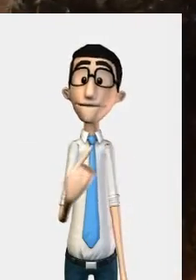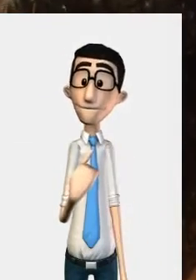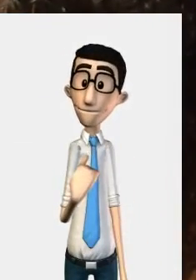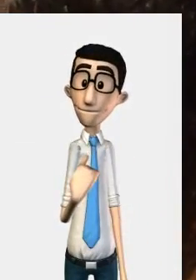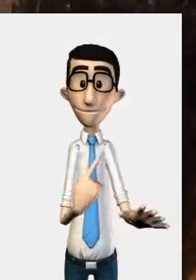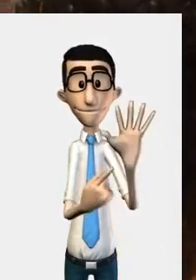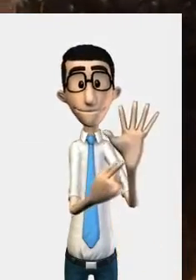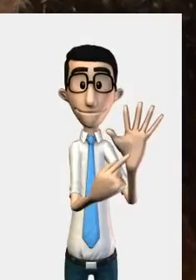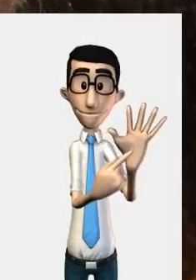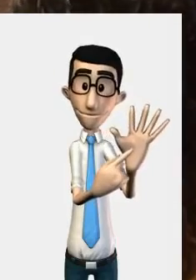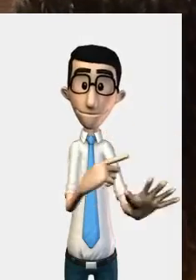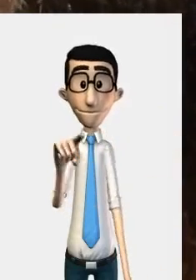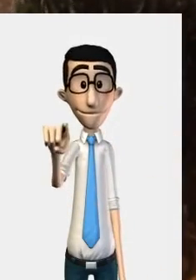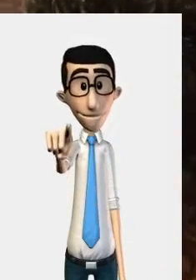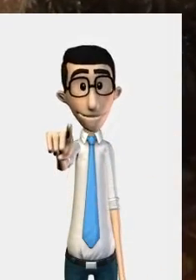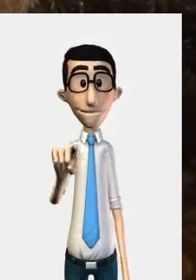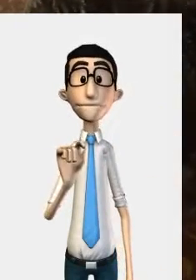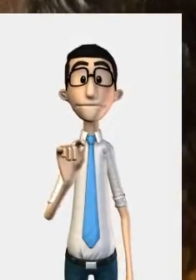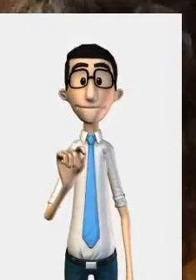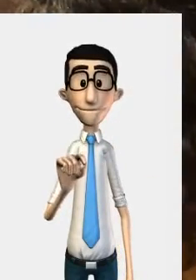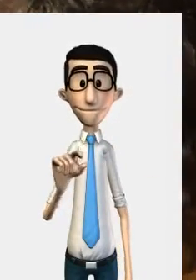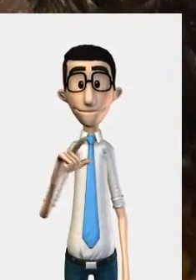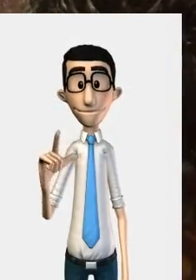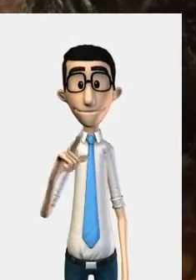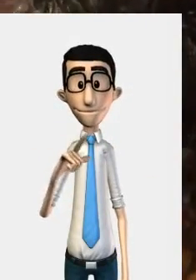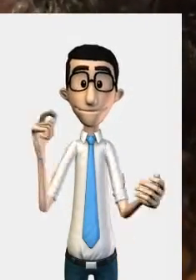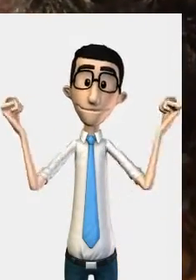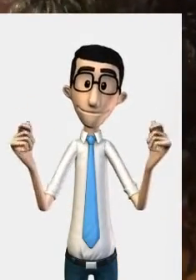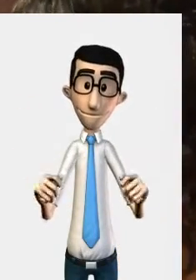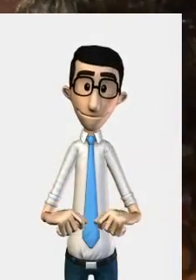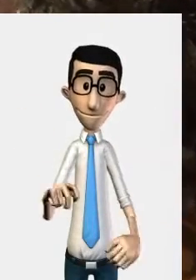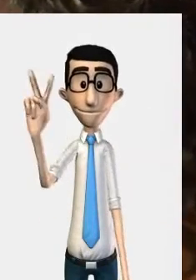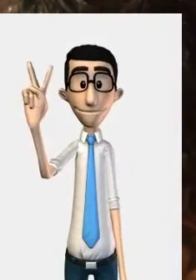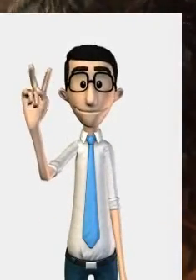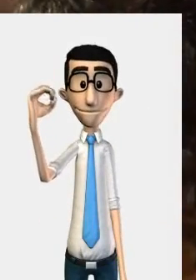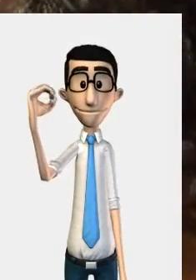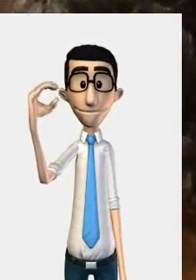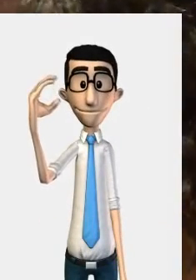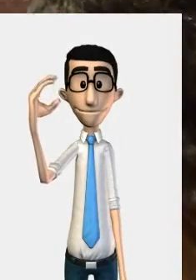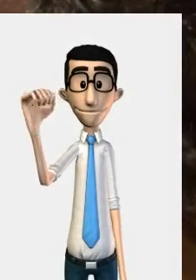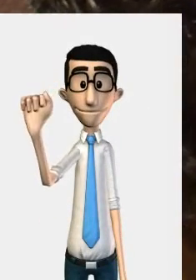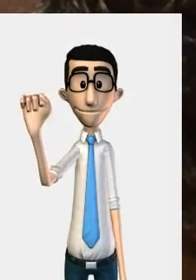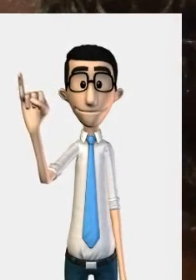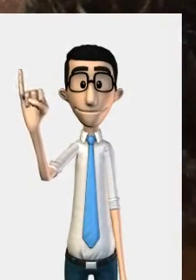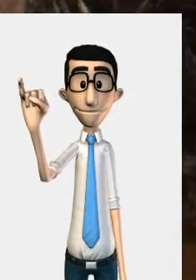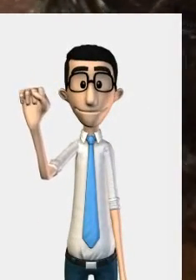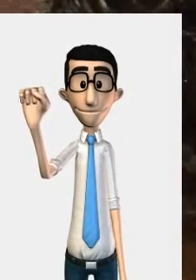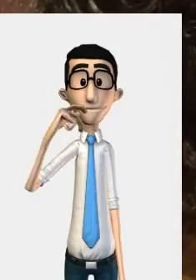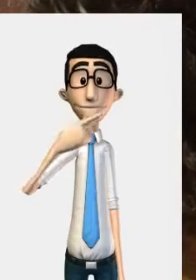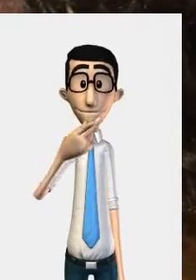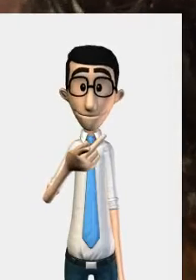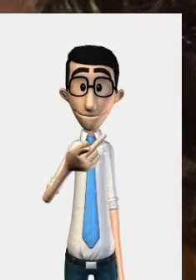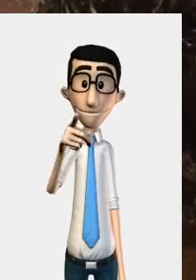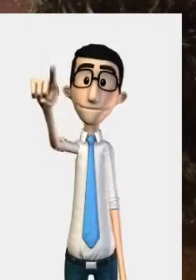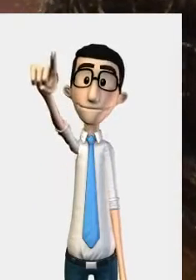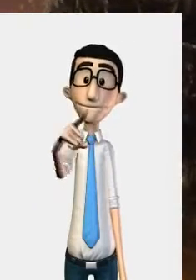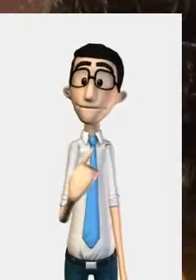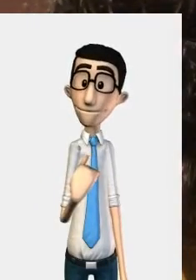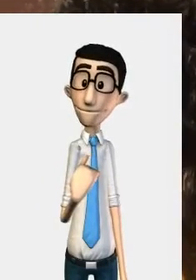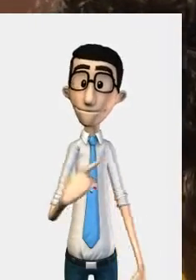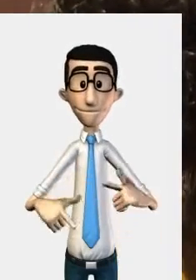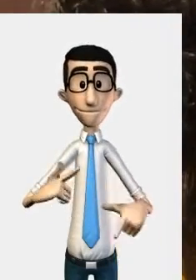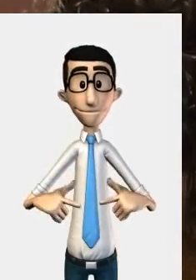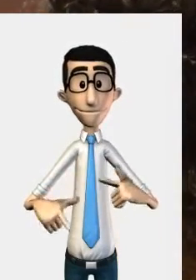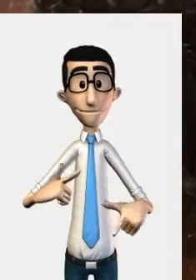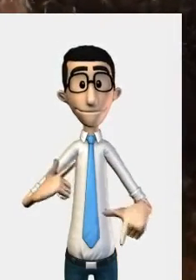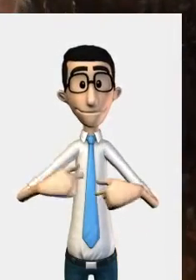como estimular as crianças. Porque eles são muito diferentes dos outros. Exatamente, se você conheceu um autista, você conheceu um autista. E da